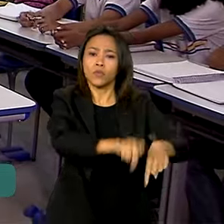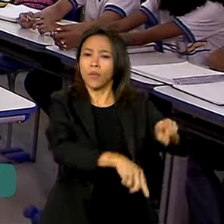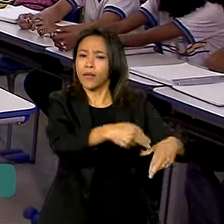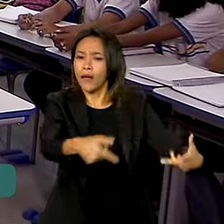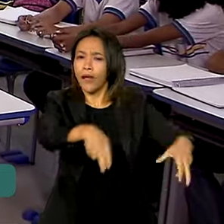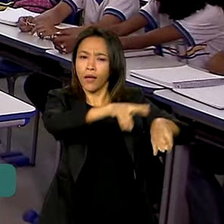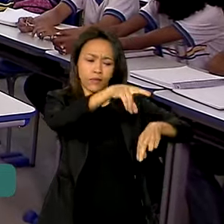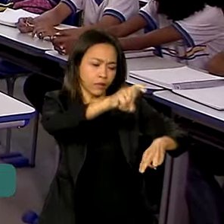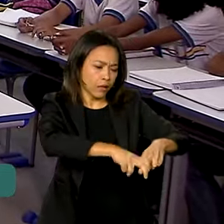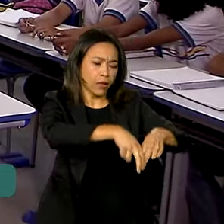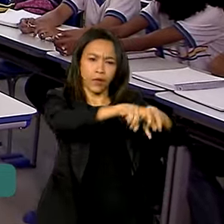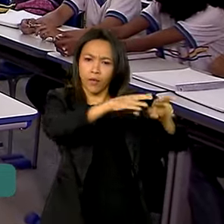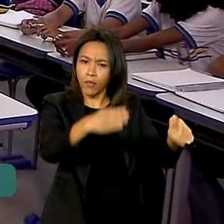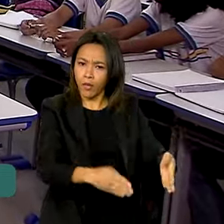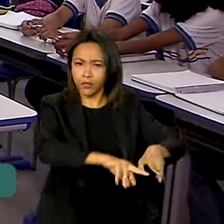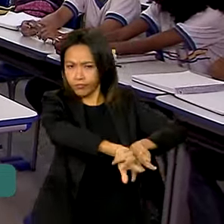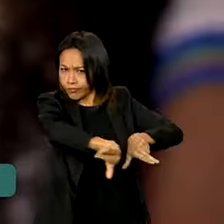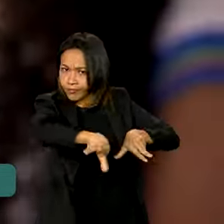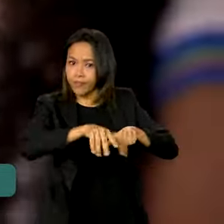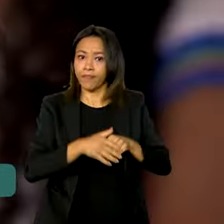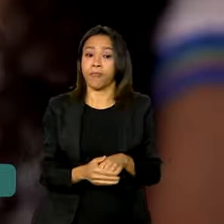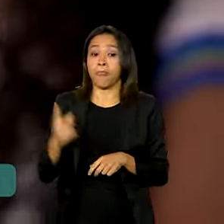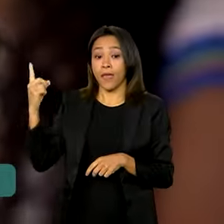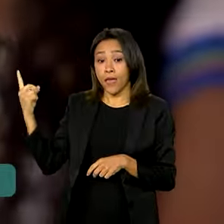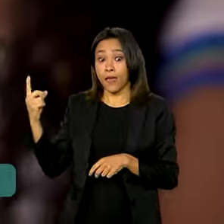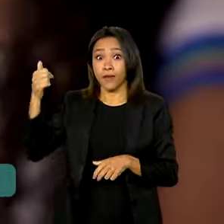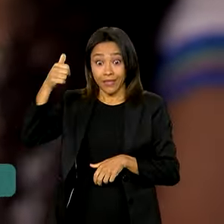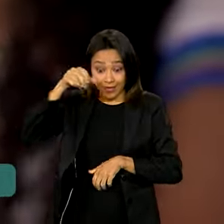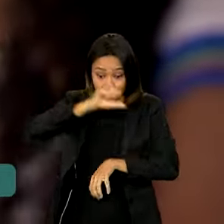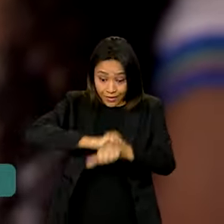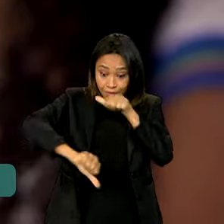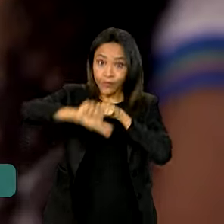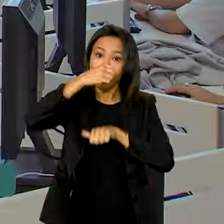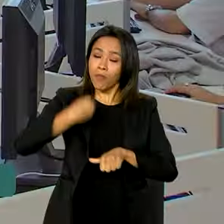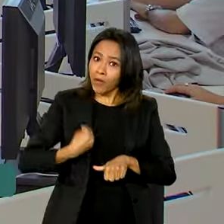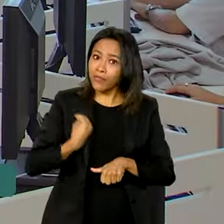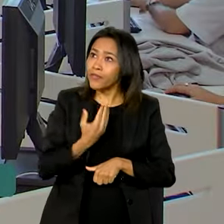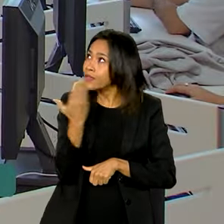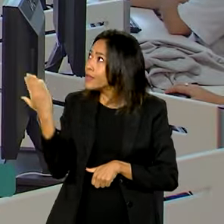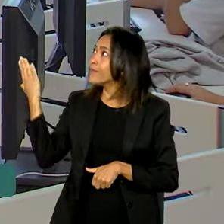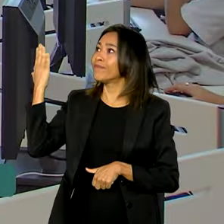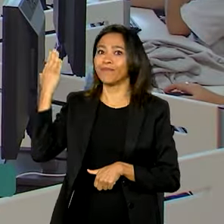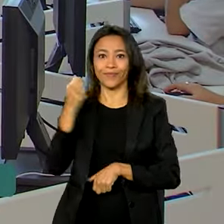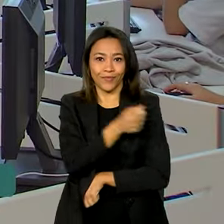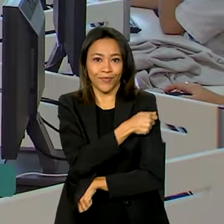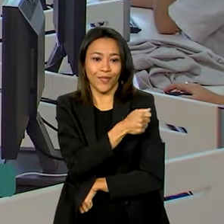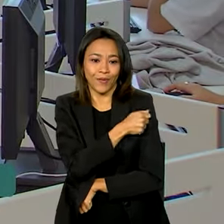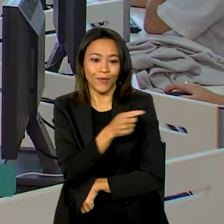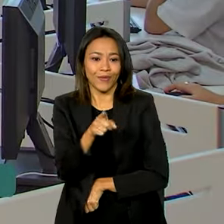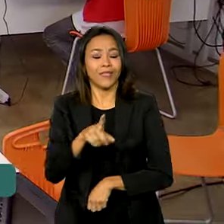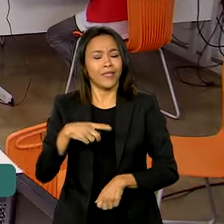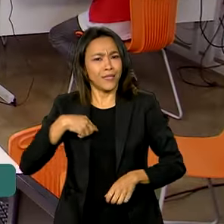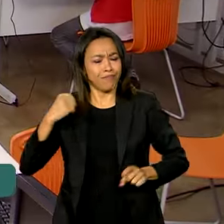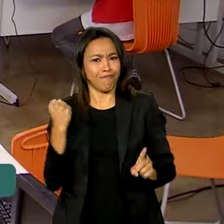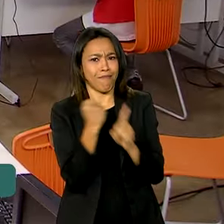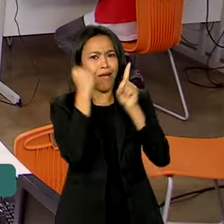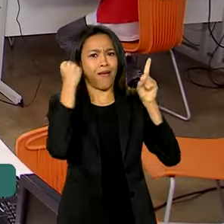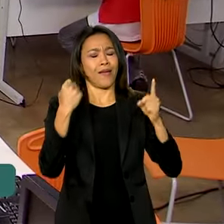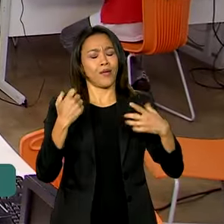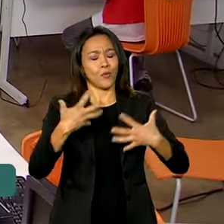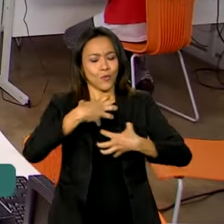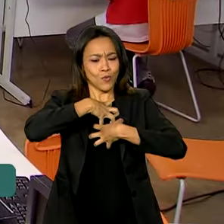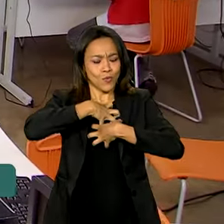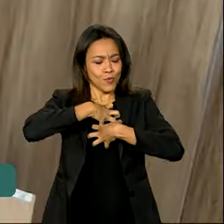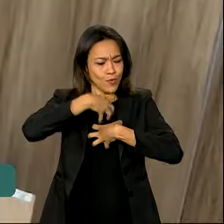equipamento. A oportunidade de se qualificar transforma a vida dos estudantes, mas também deixa marcas em quem se dedica